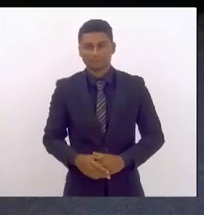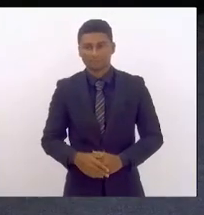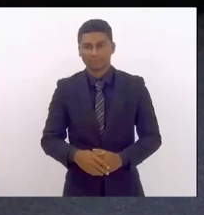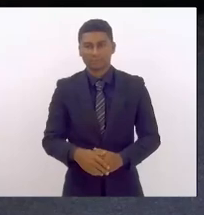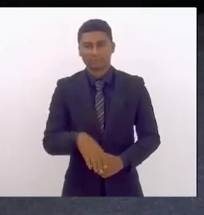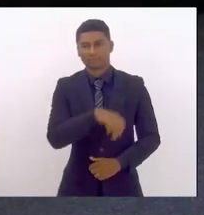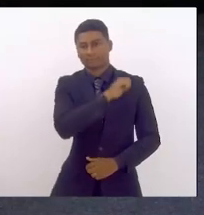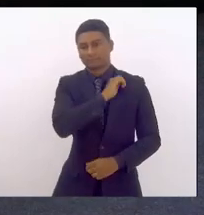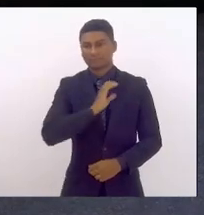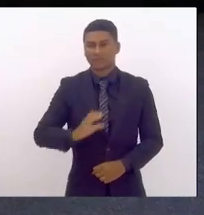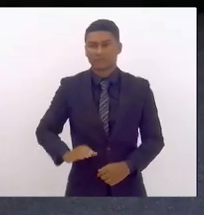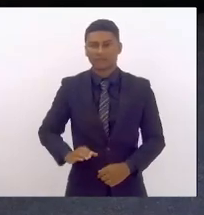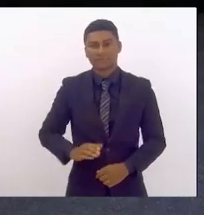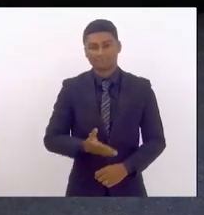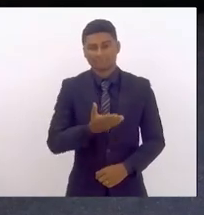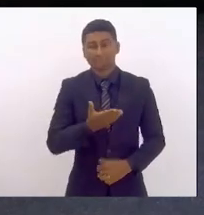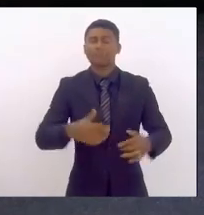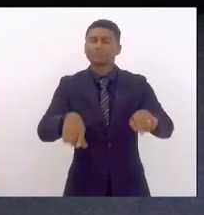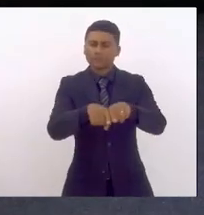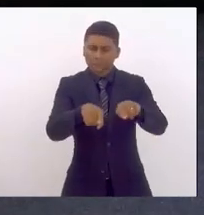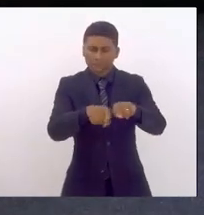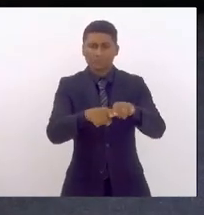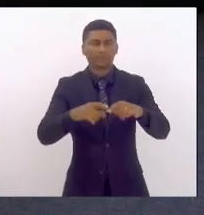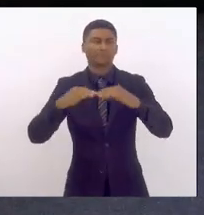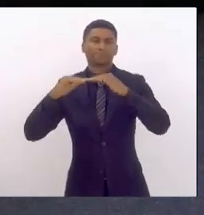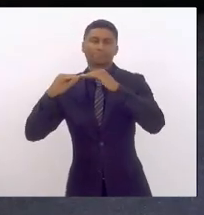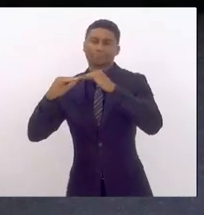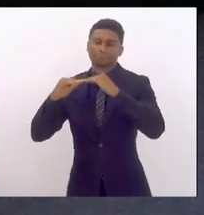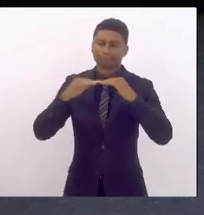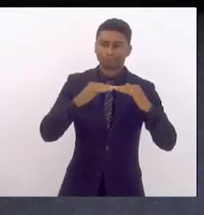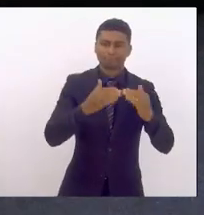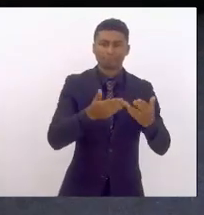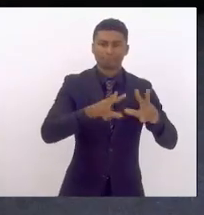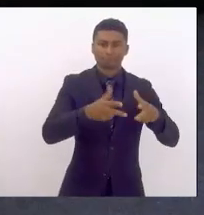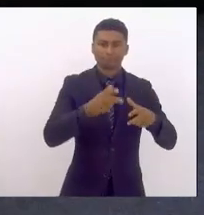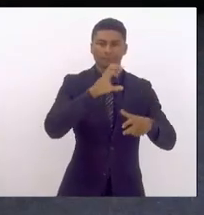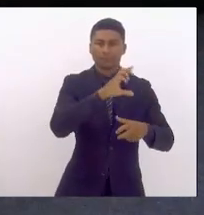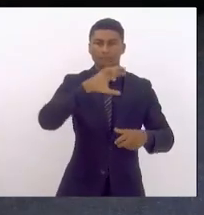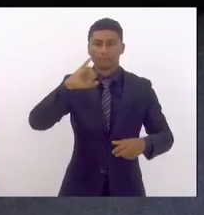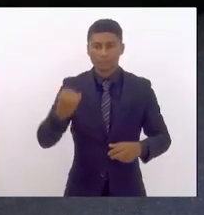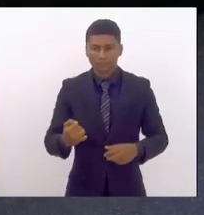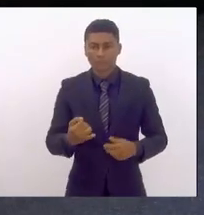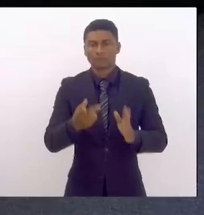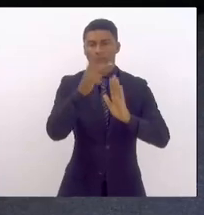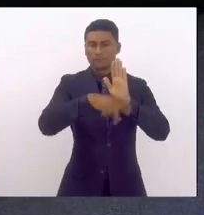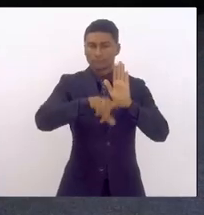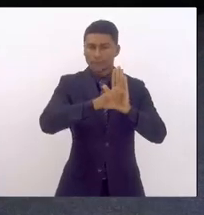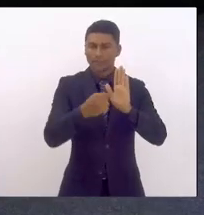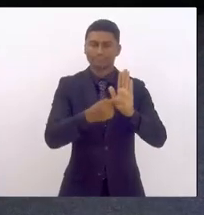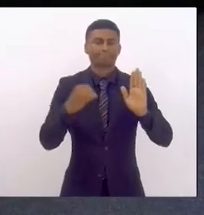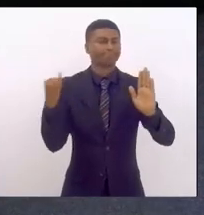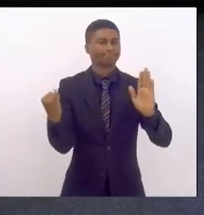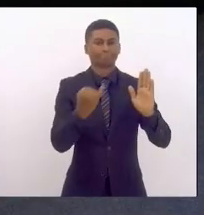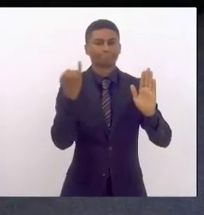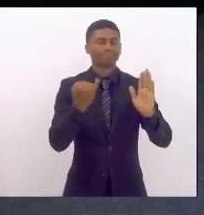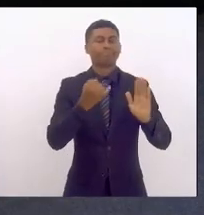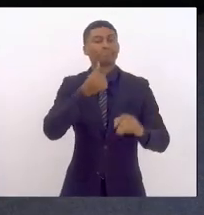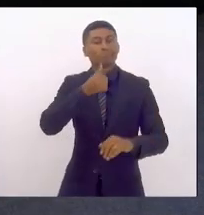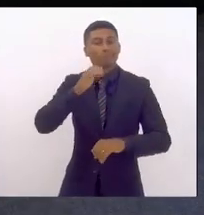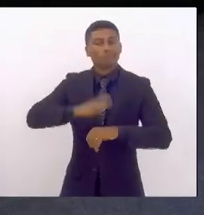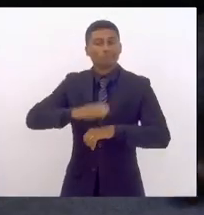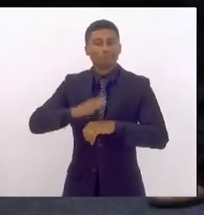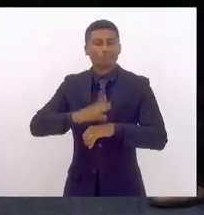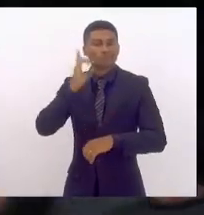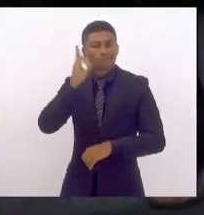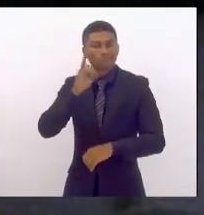André Siciliano também acompanhamos o parecer da ccj ao importante projeto a deputada Marta Rocha que